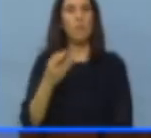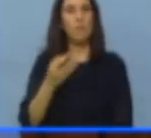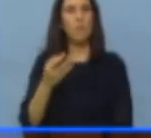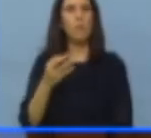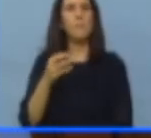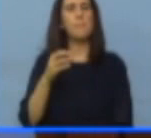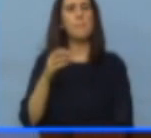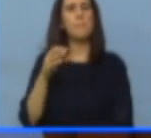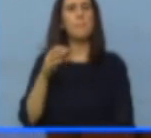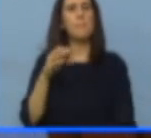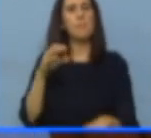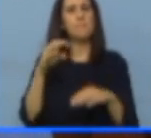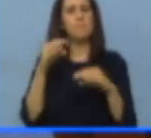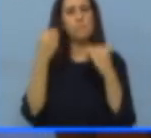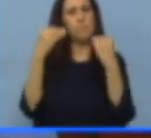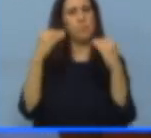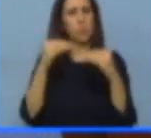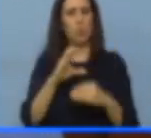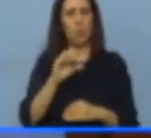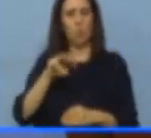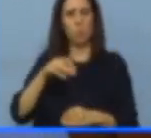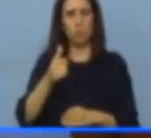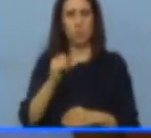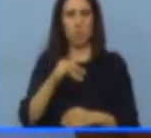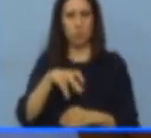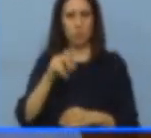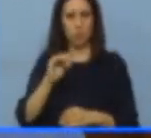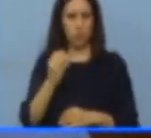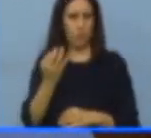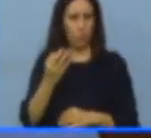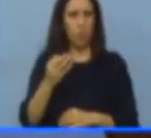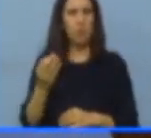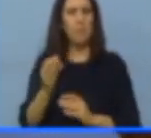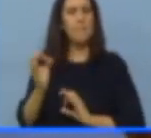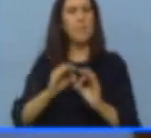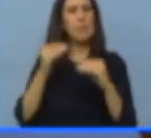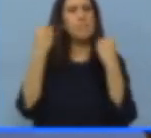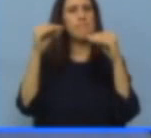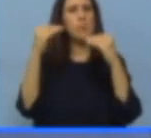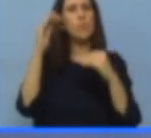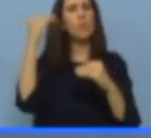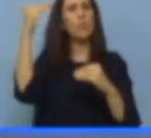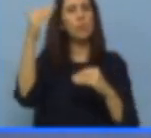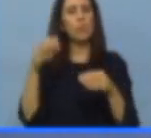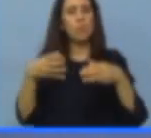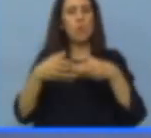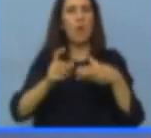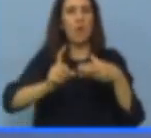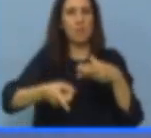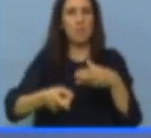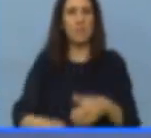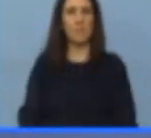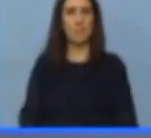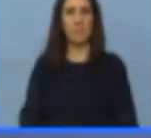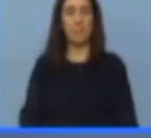combonianos. Que desenho se está a definir para a formação dos missionários combonianos do futuro? A formação está a